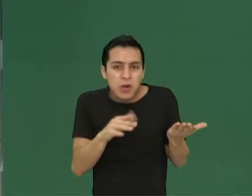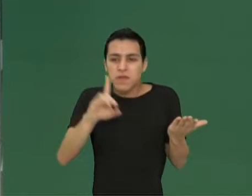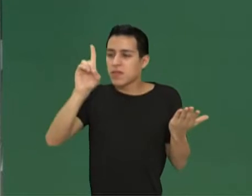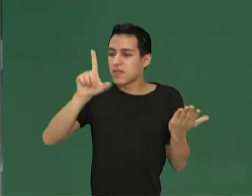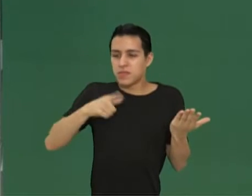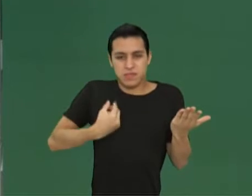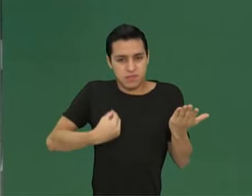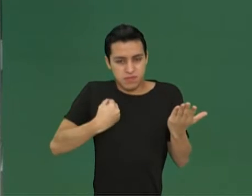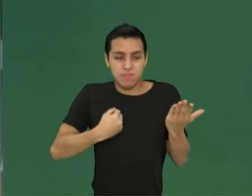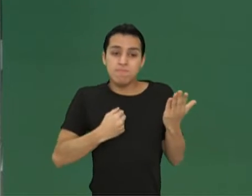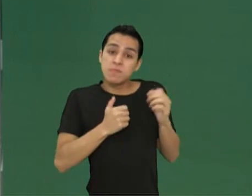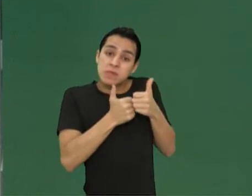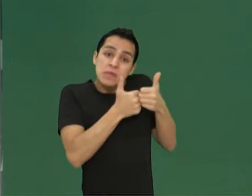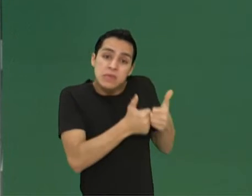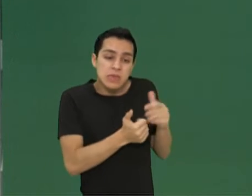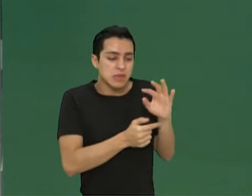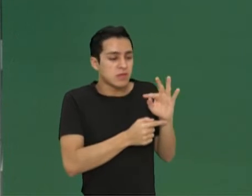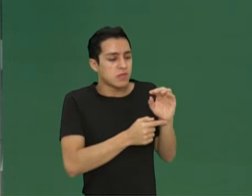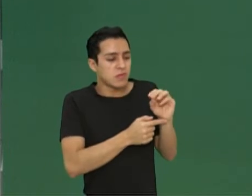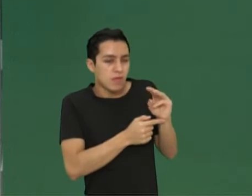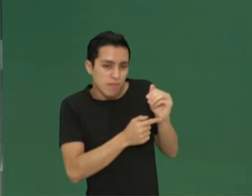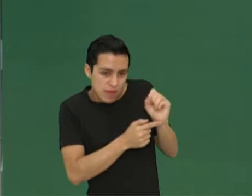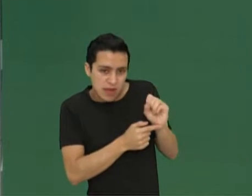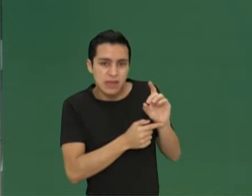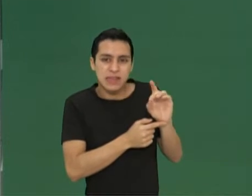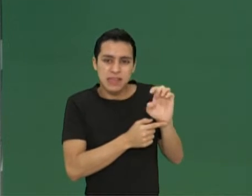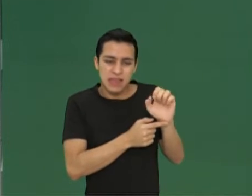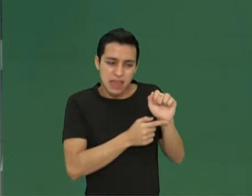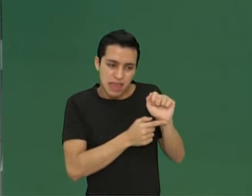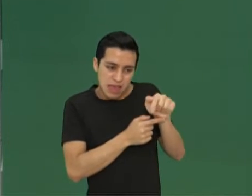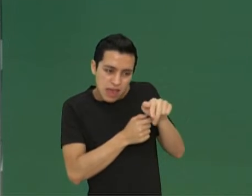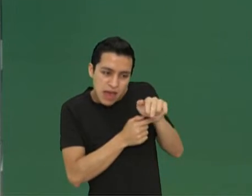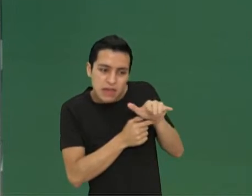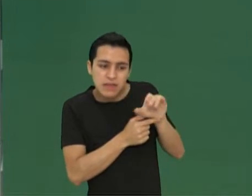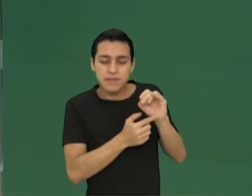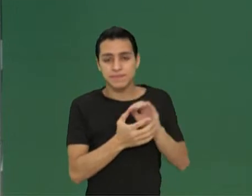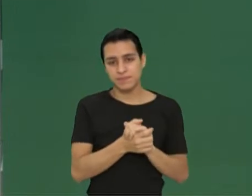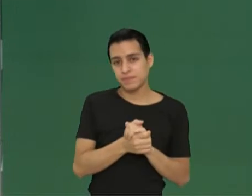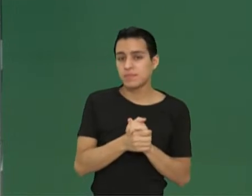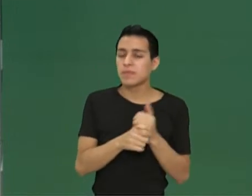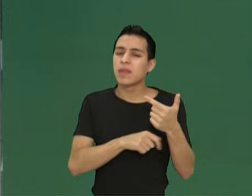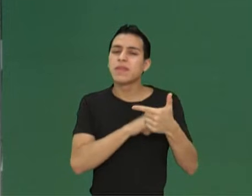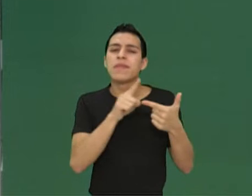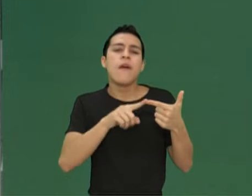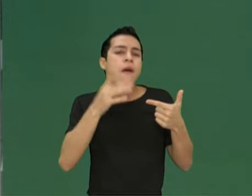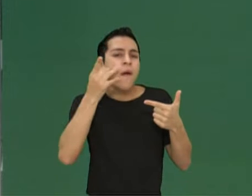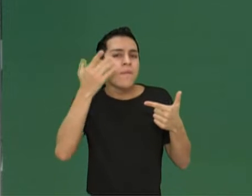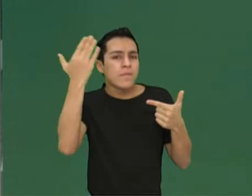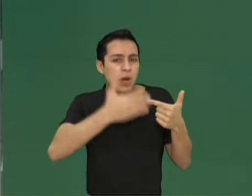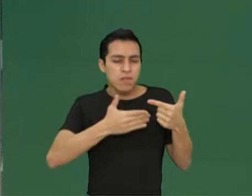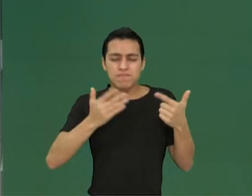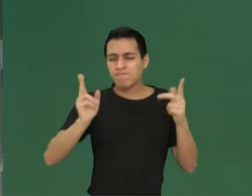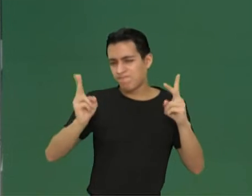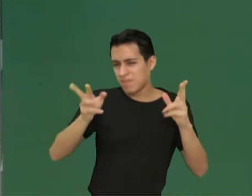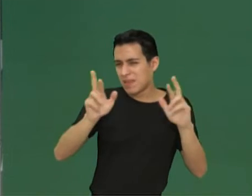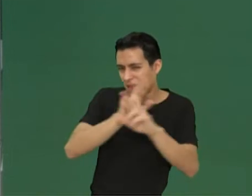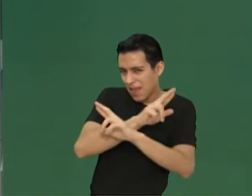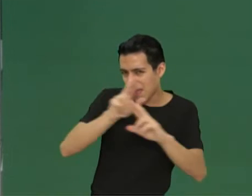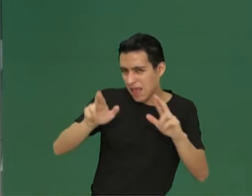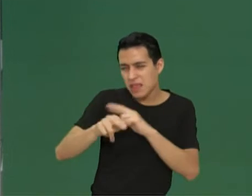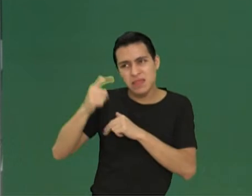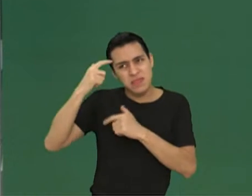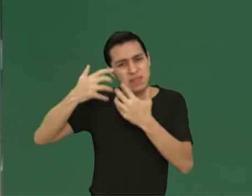Deus para Tomás de Aquino, o motor primeiro, tá? Segunda prova, e aqui é a mesma relação